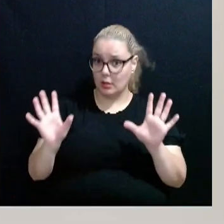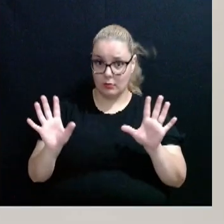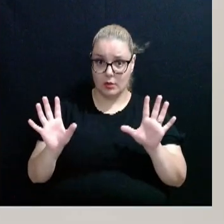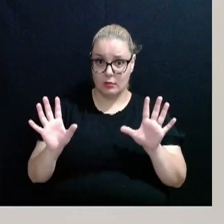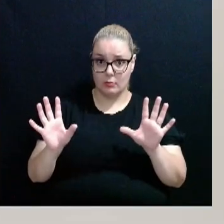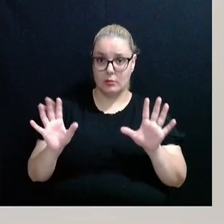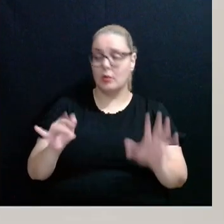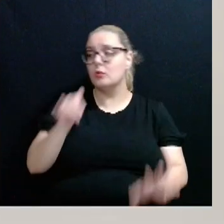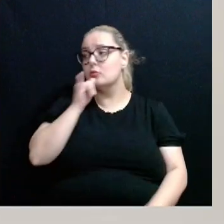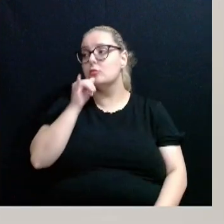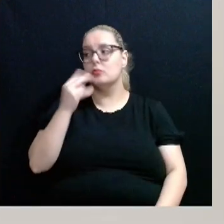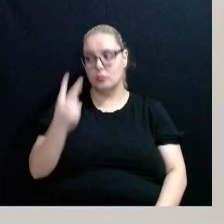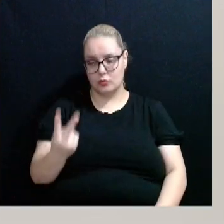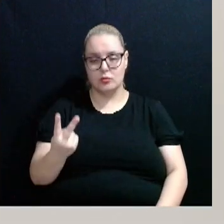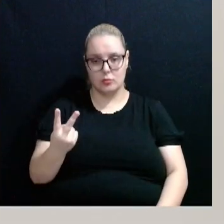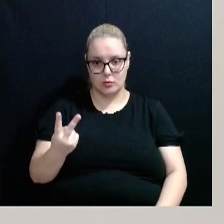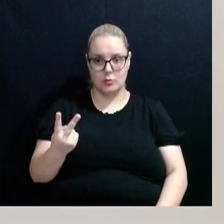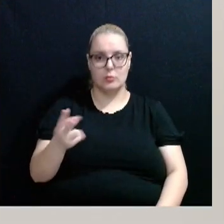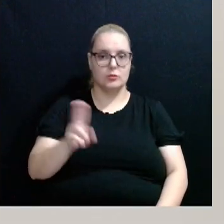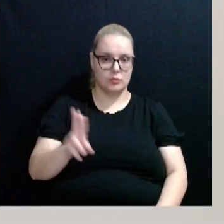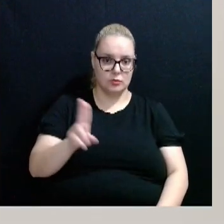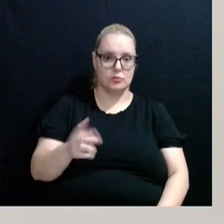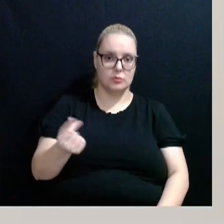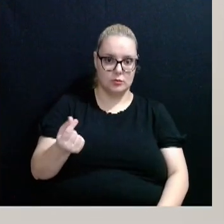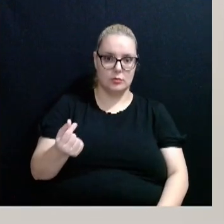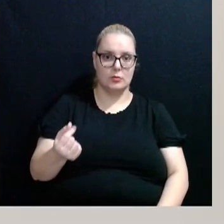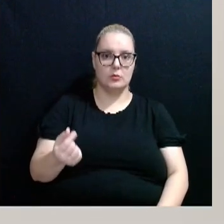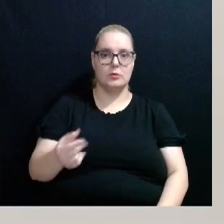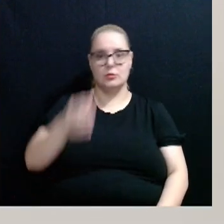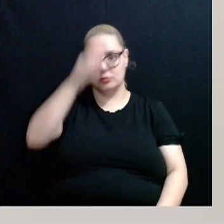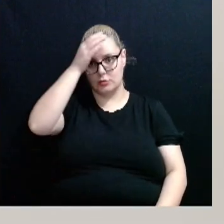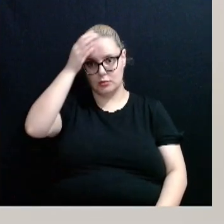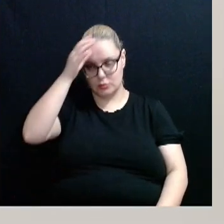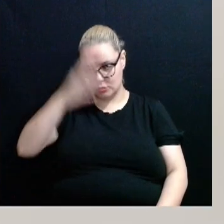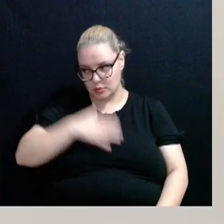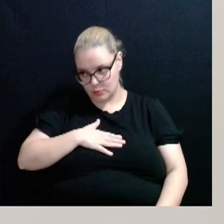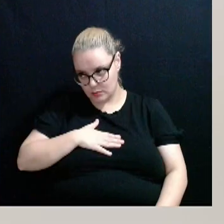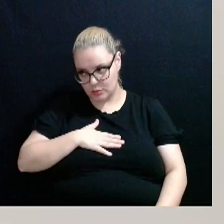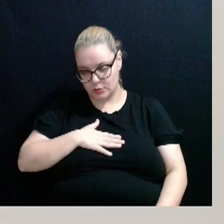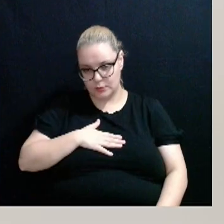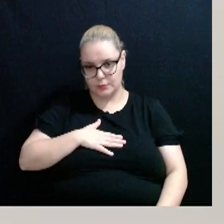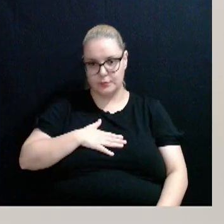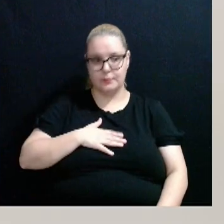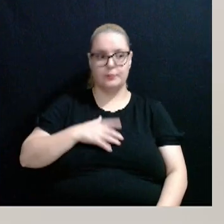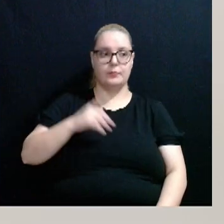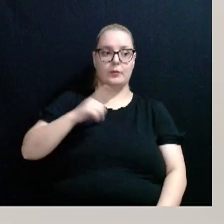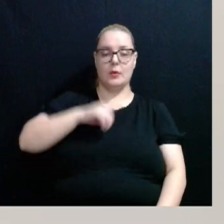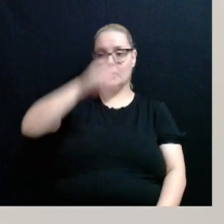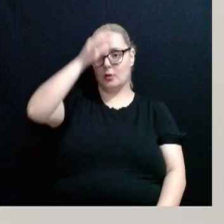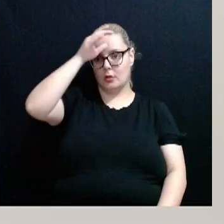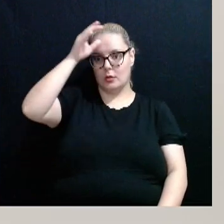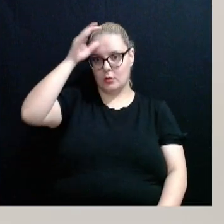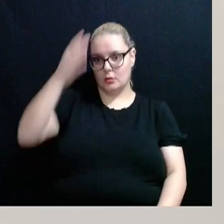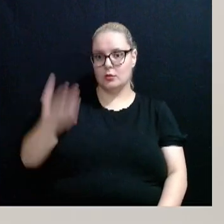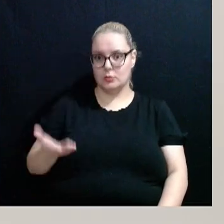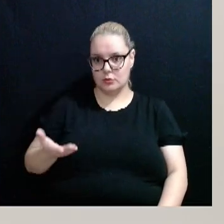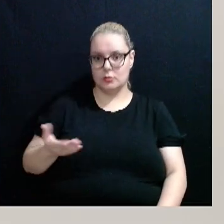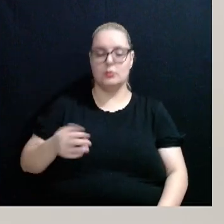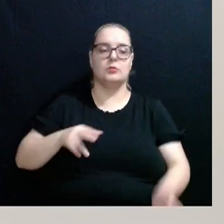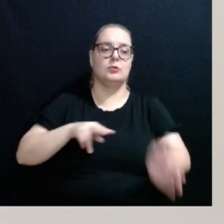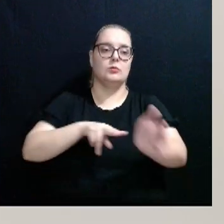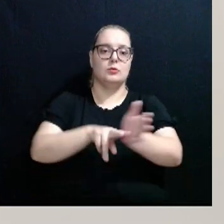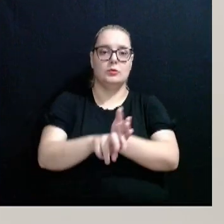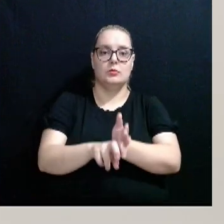exemplos de utilização desse dinheiro, de clientes meus. Eu tive um cliente meu que foi diagnosticado com